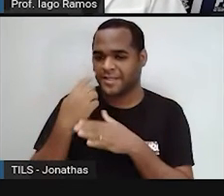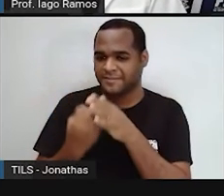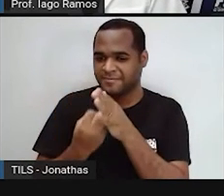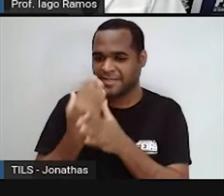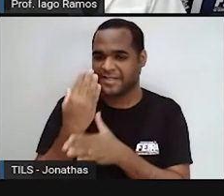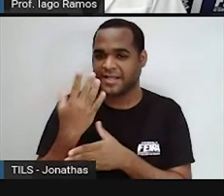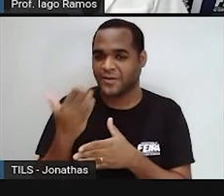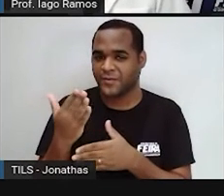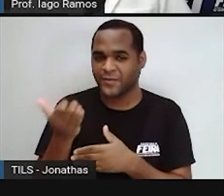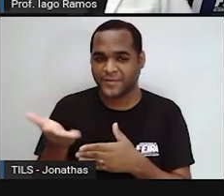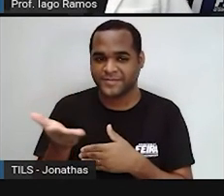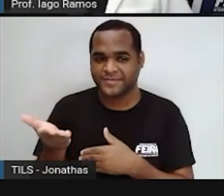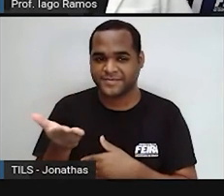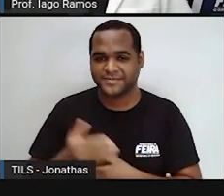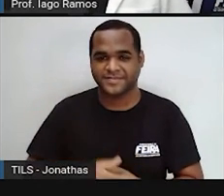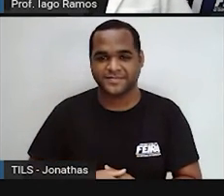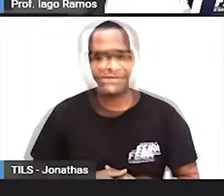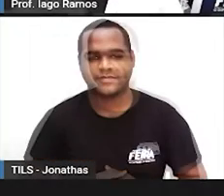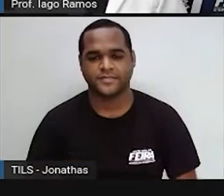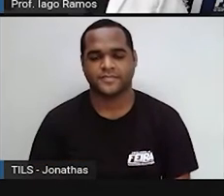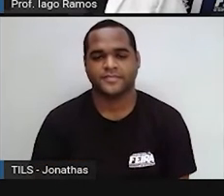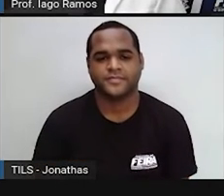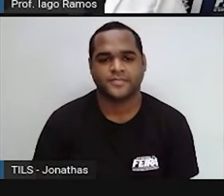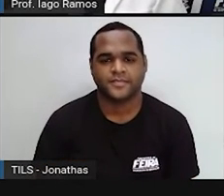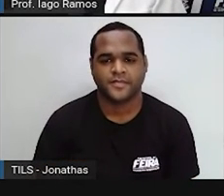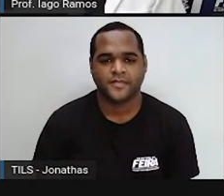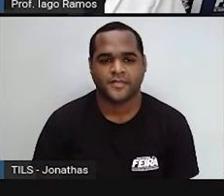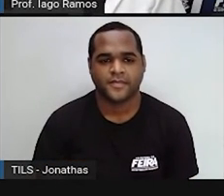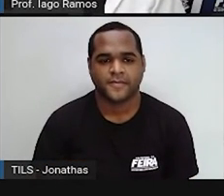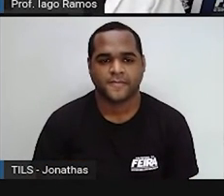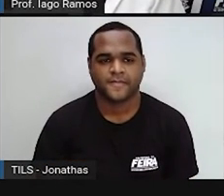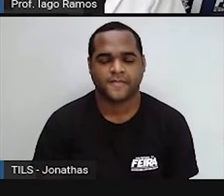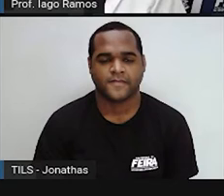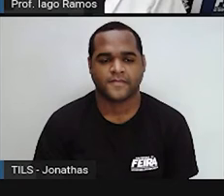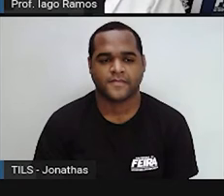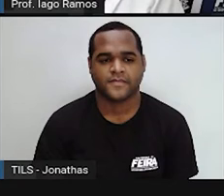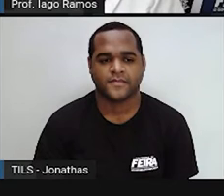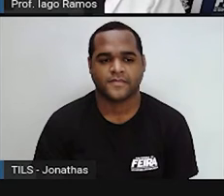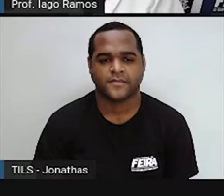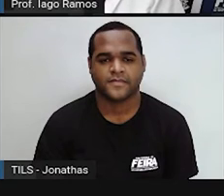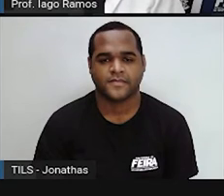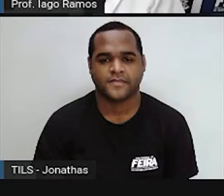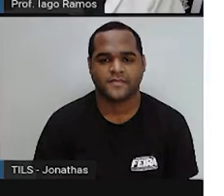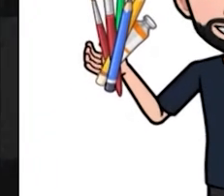e agora E aí